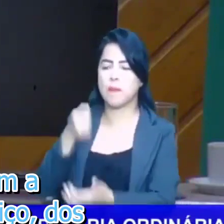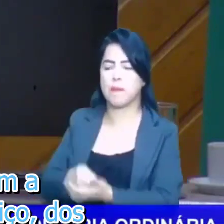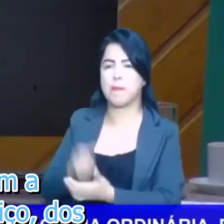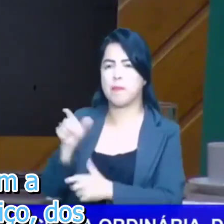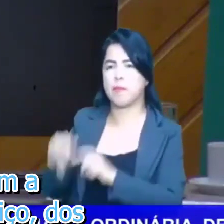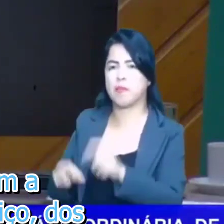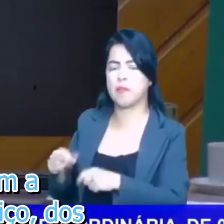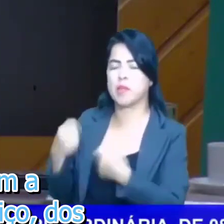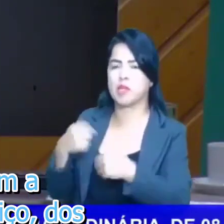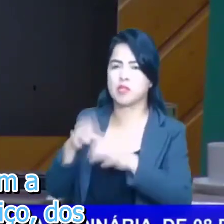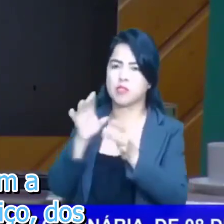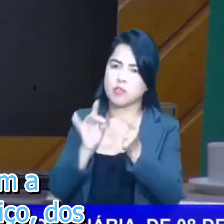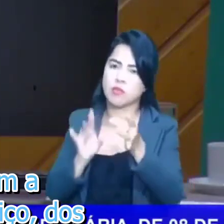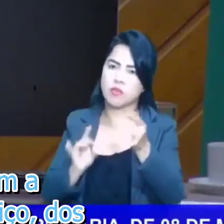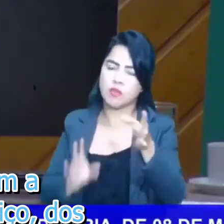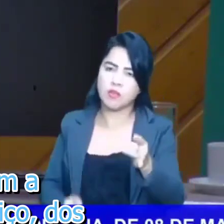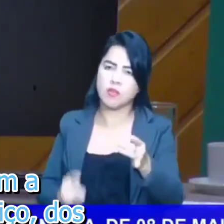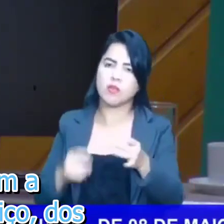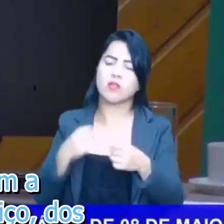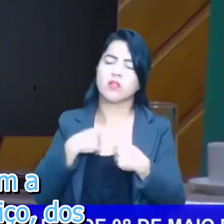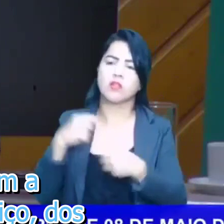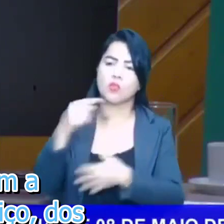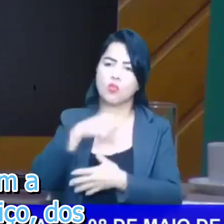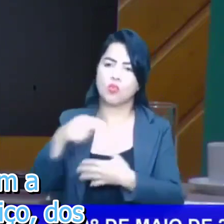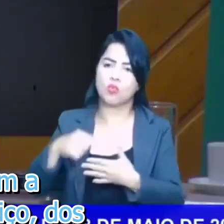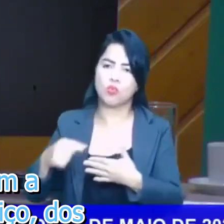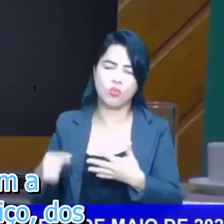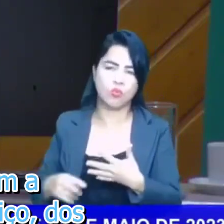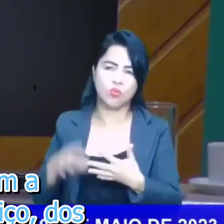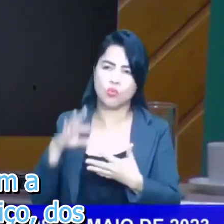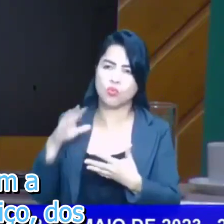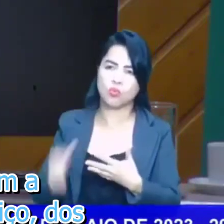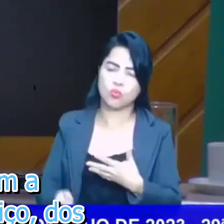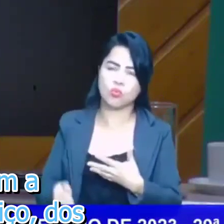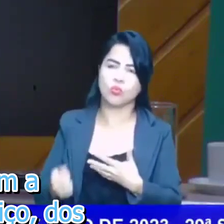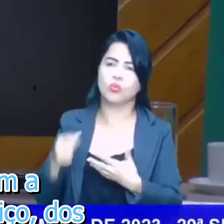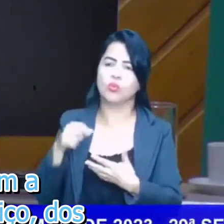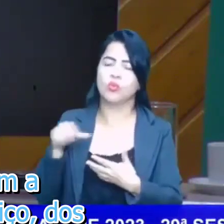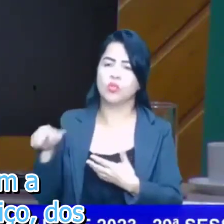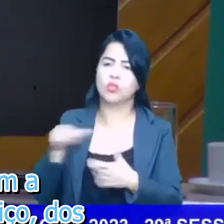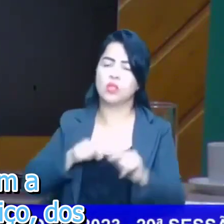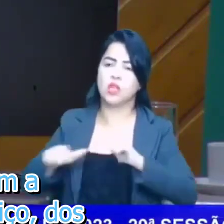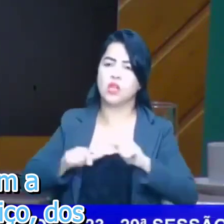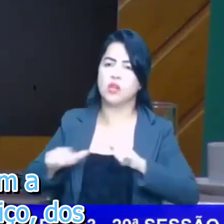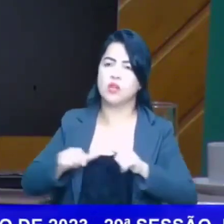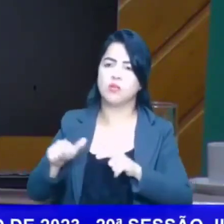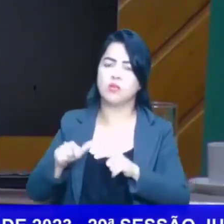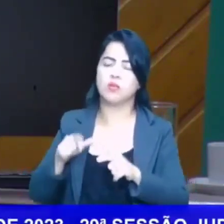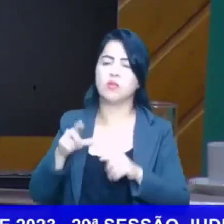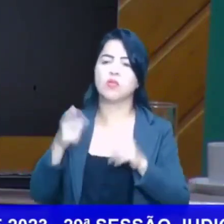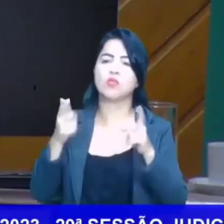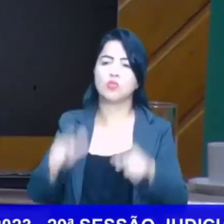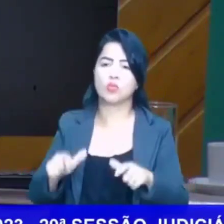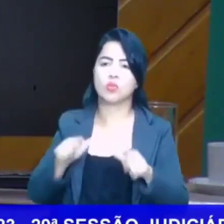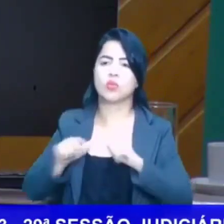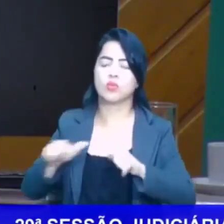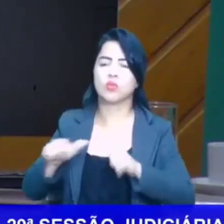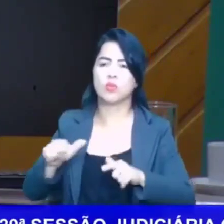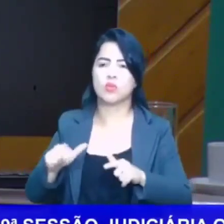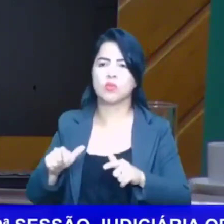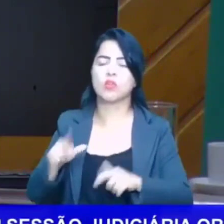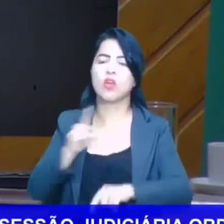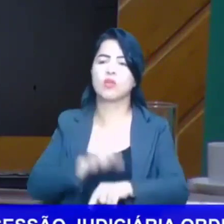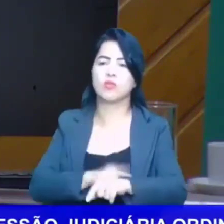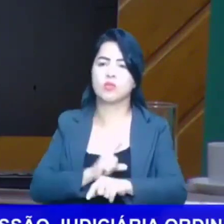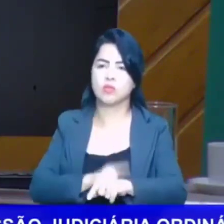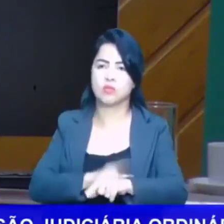ser detalhadas com a identificação integral das pessoas prestadoras de serviço, dos locais de trabalho, das